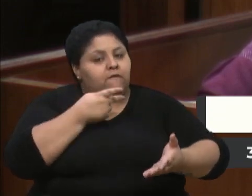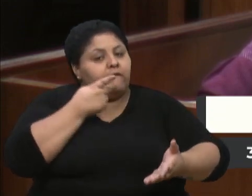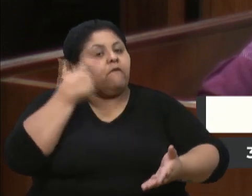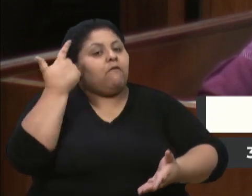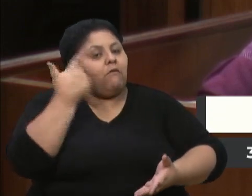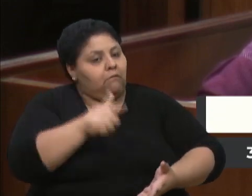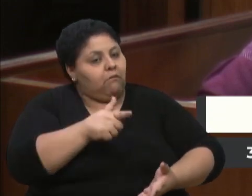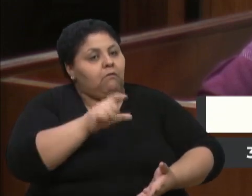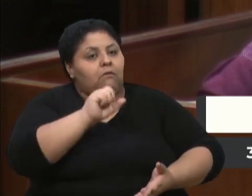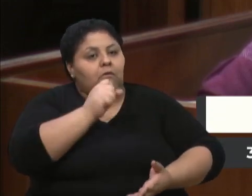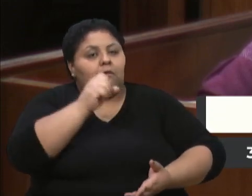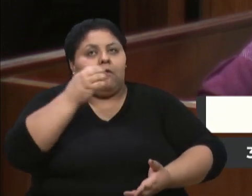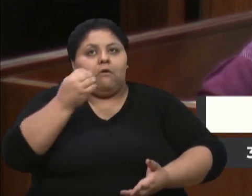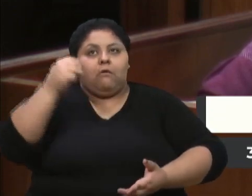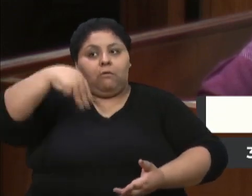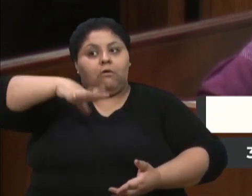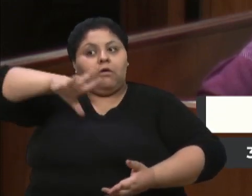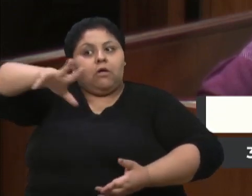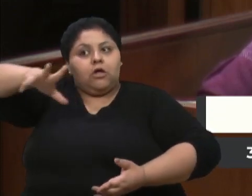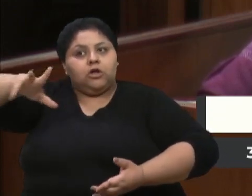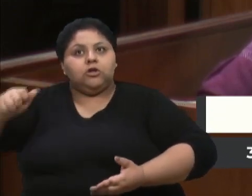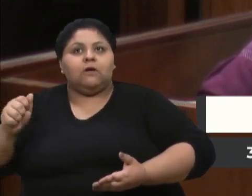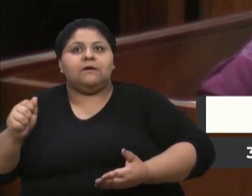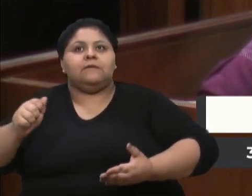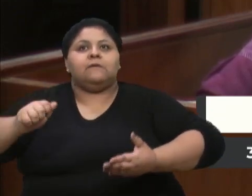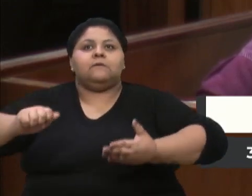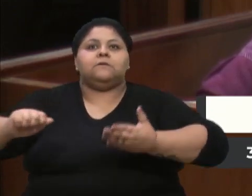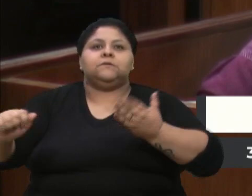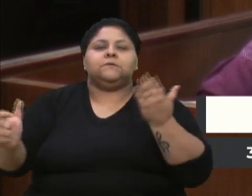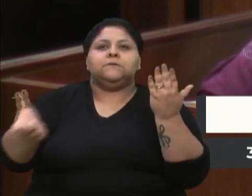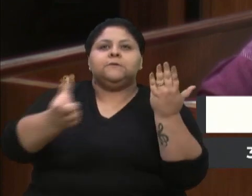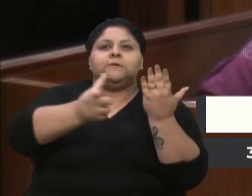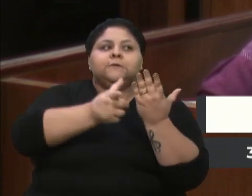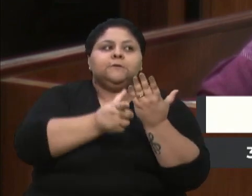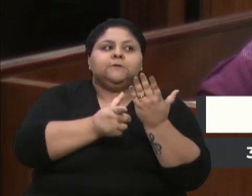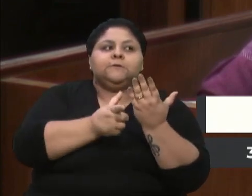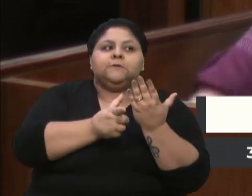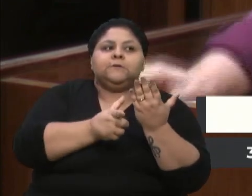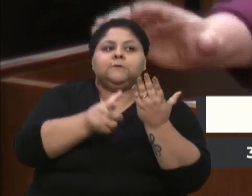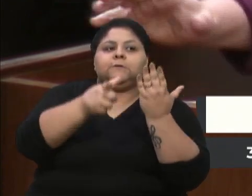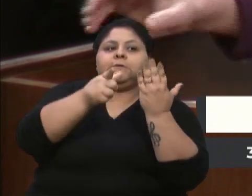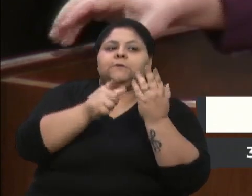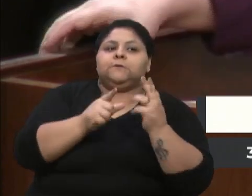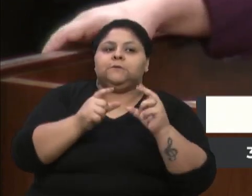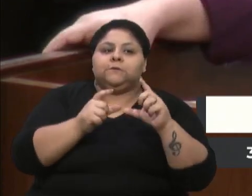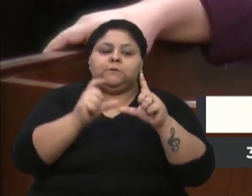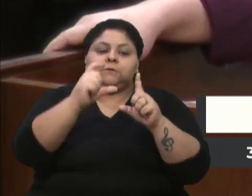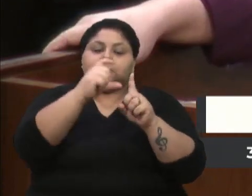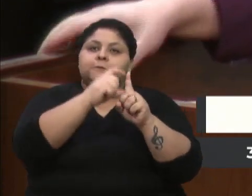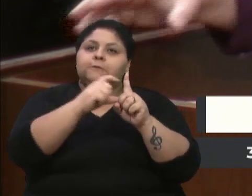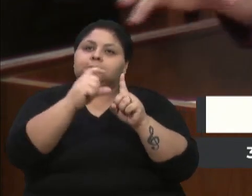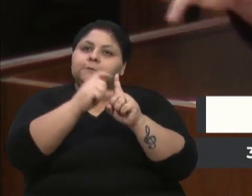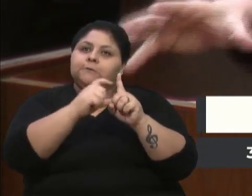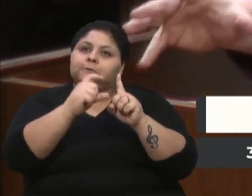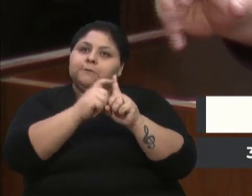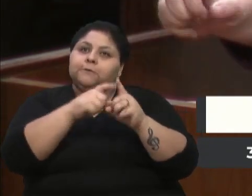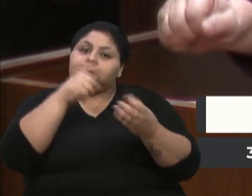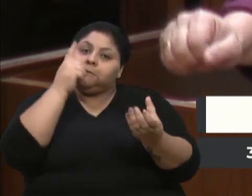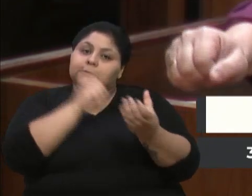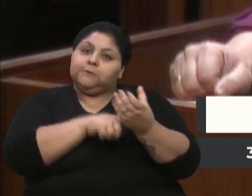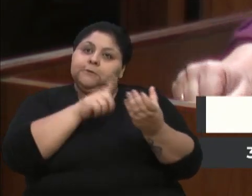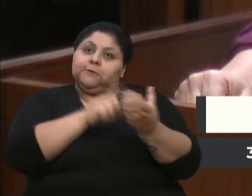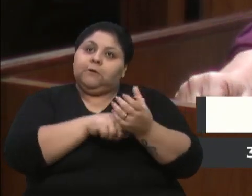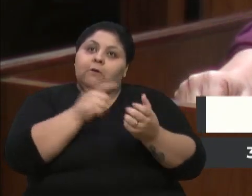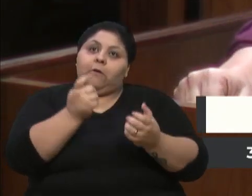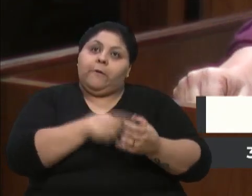80 milhões de dólares por um novo avião. E as exigências? Tem que ter cama de